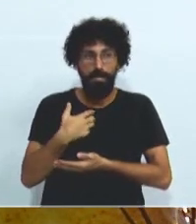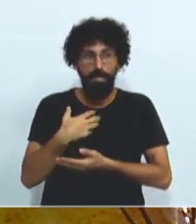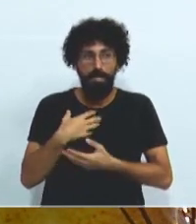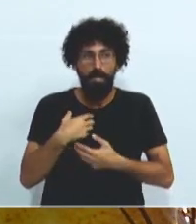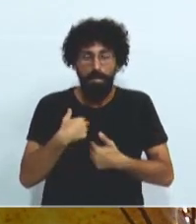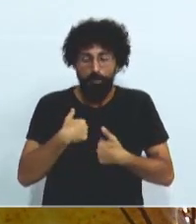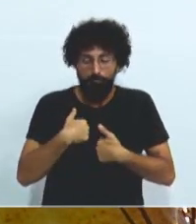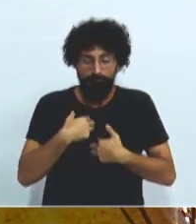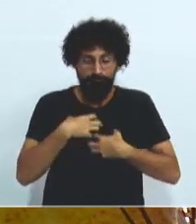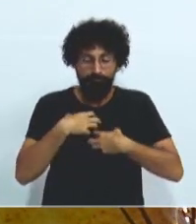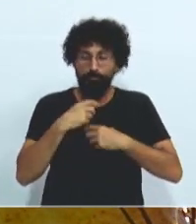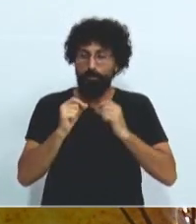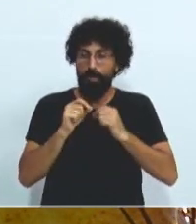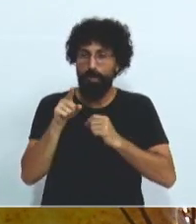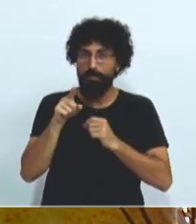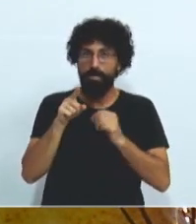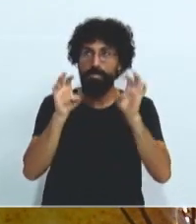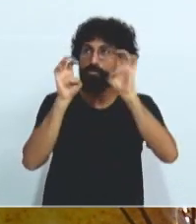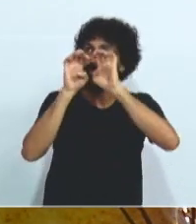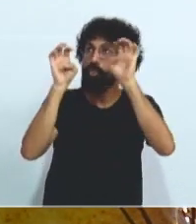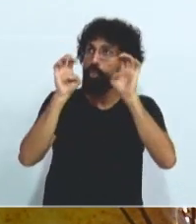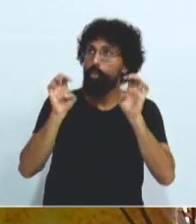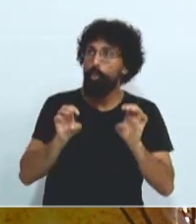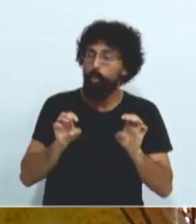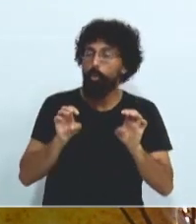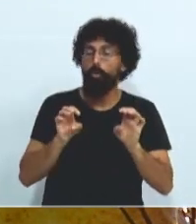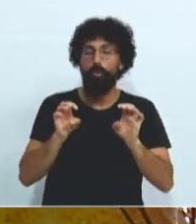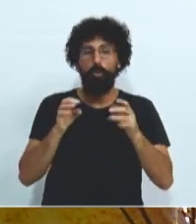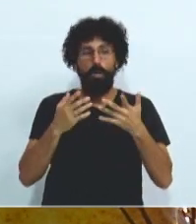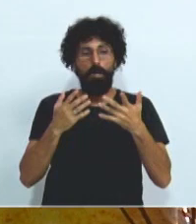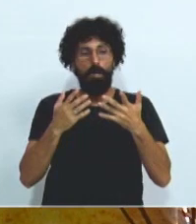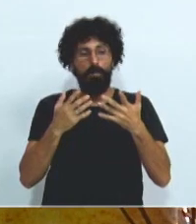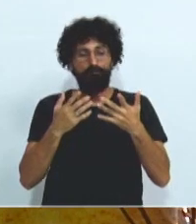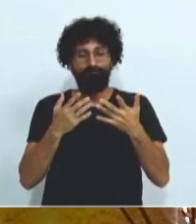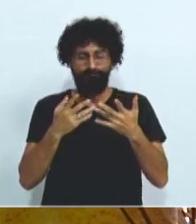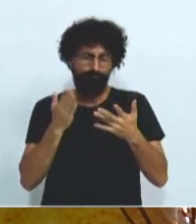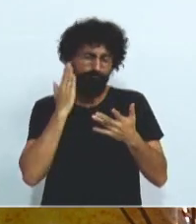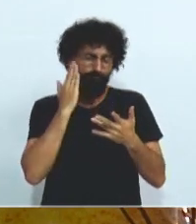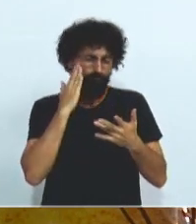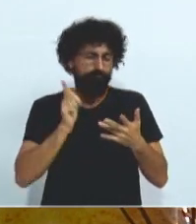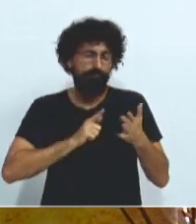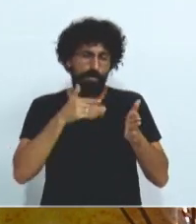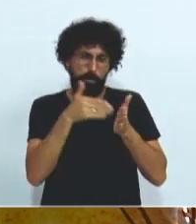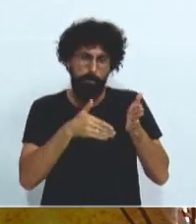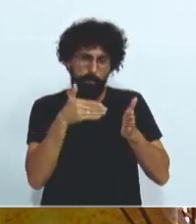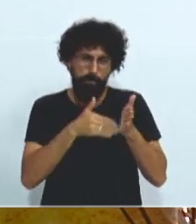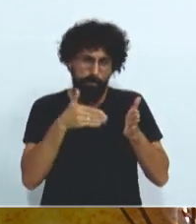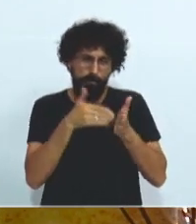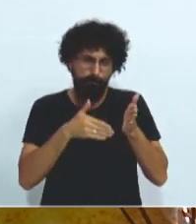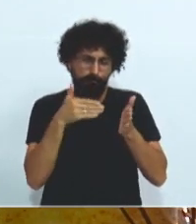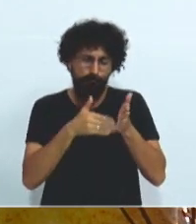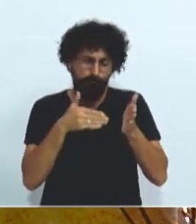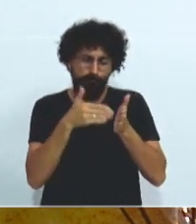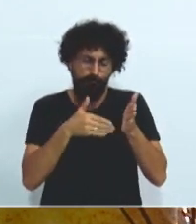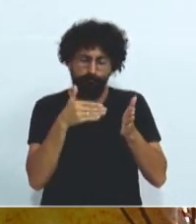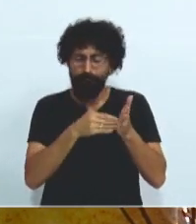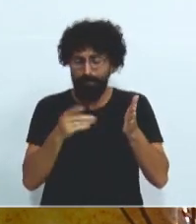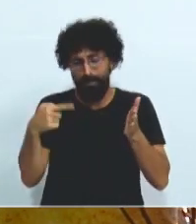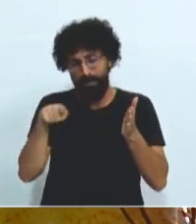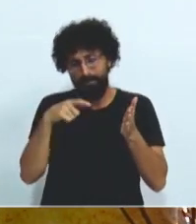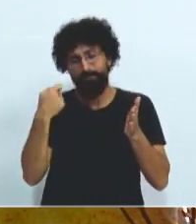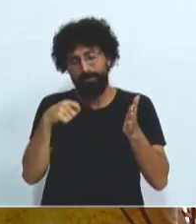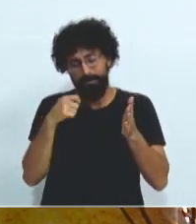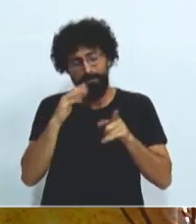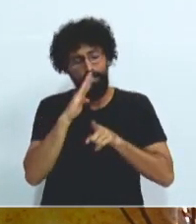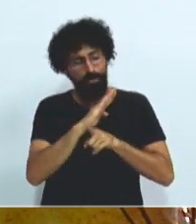a forma, a estrutura que eles têm, apesar de todas as dificuldades, né, que nós sabemos que eles precisam enfrentar, porque eles precisam de